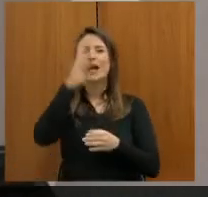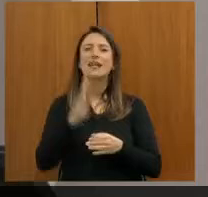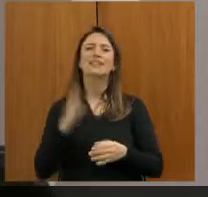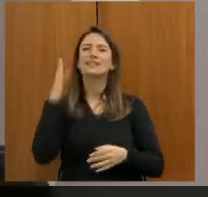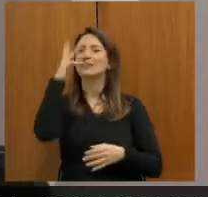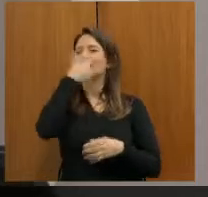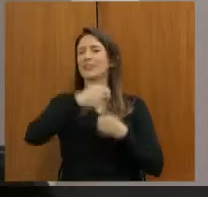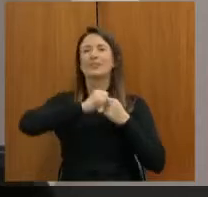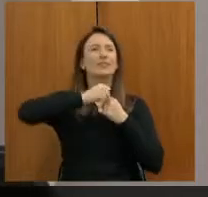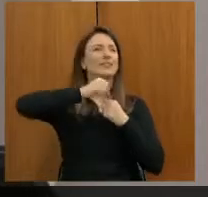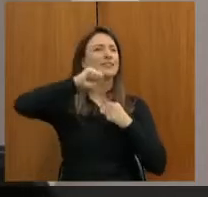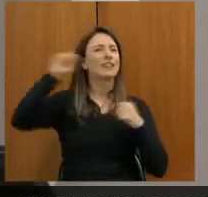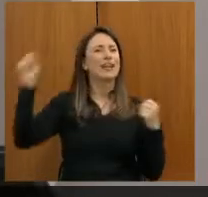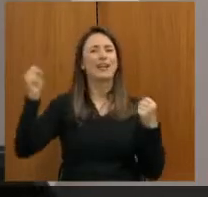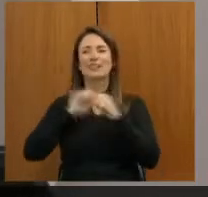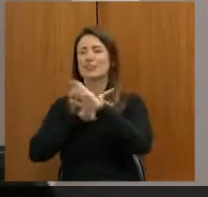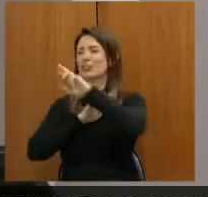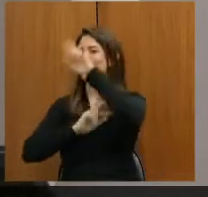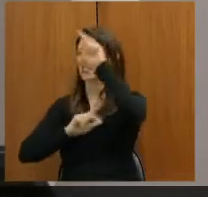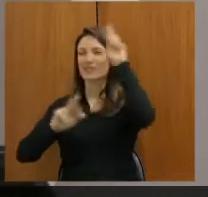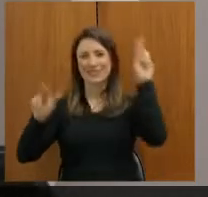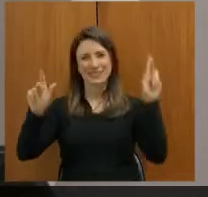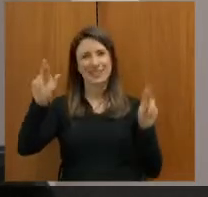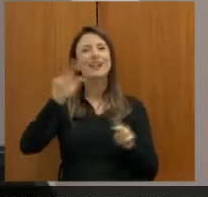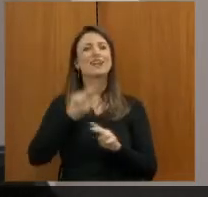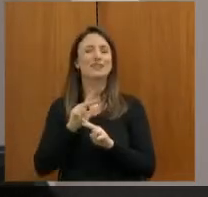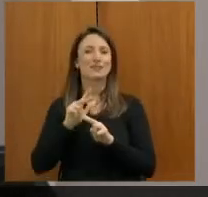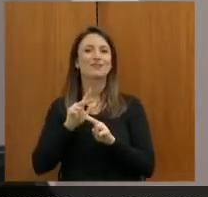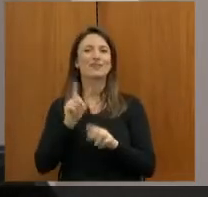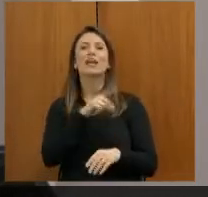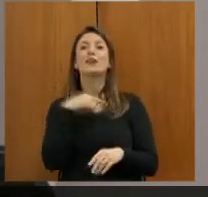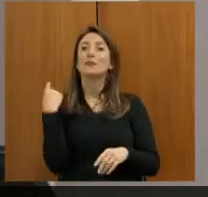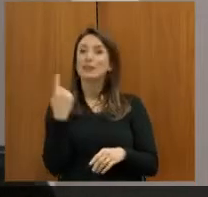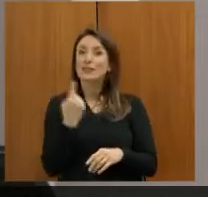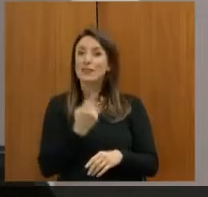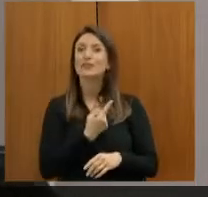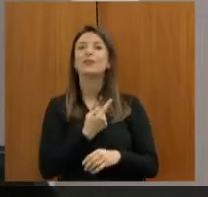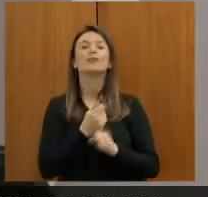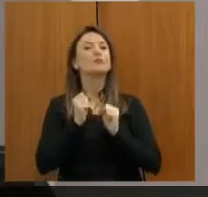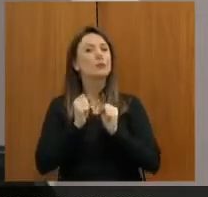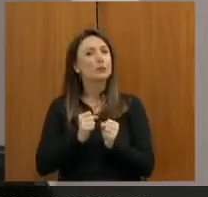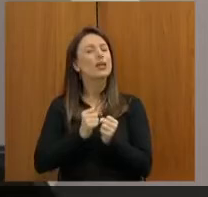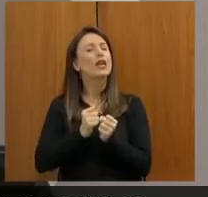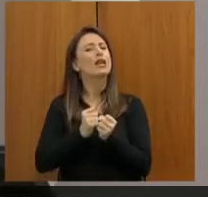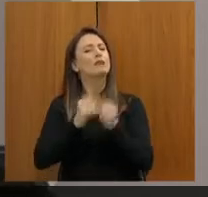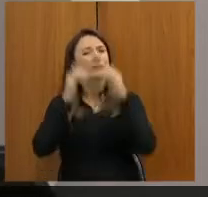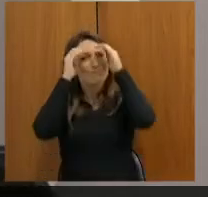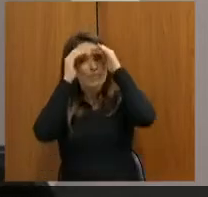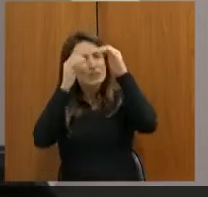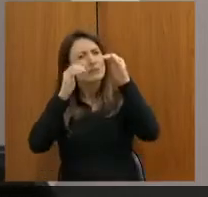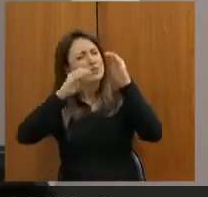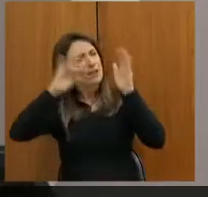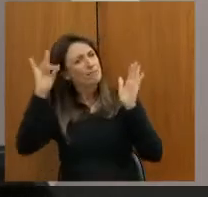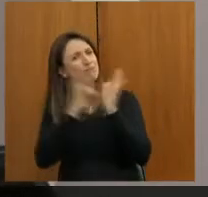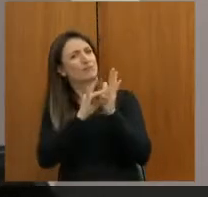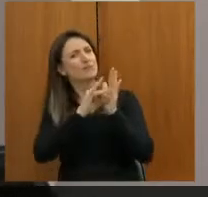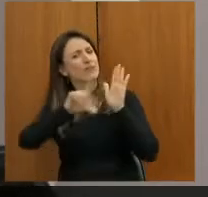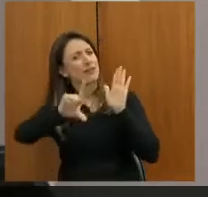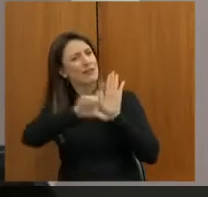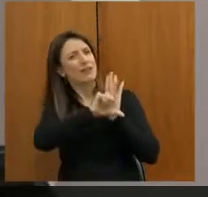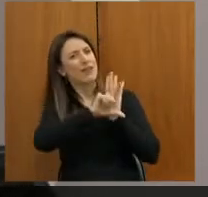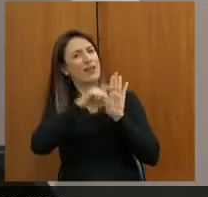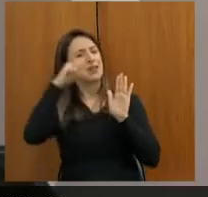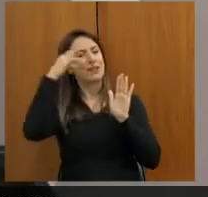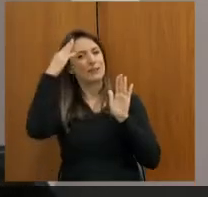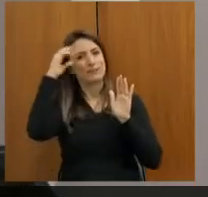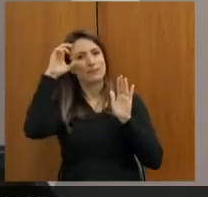maravilhoso diversificado para que nós possamos dar efetividade a essa lei várias